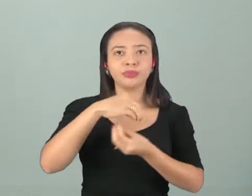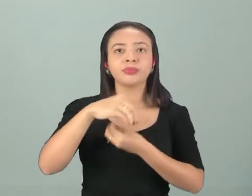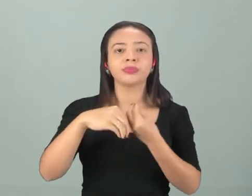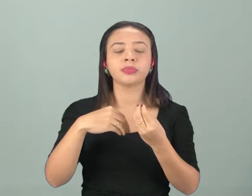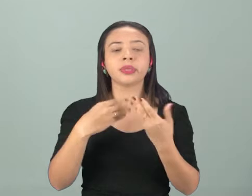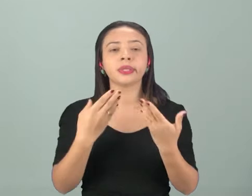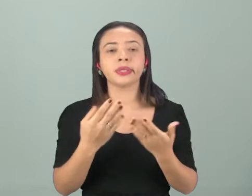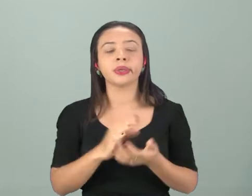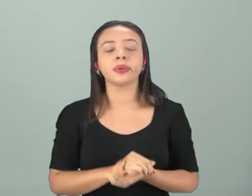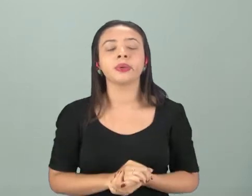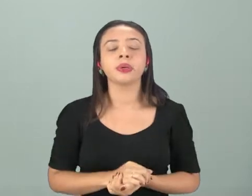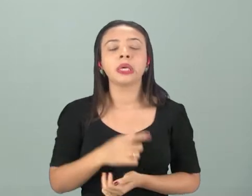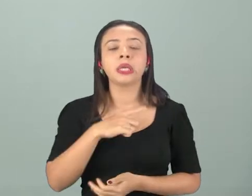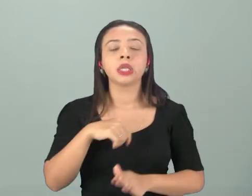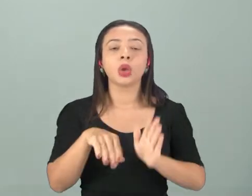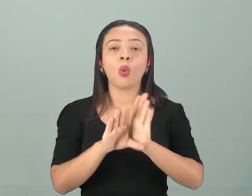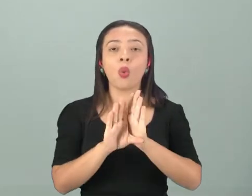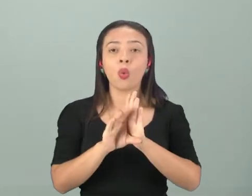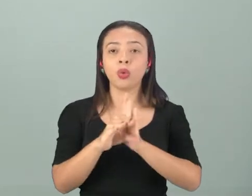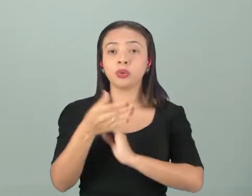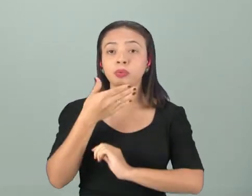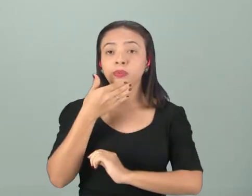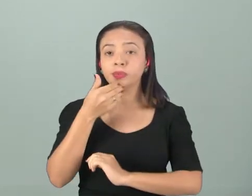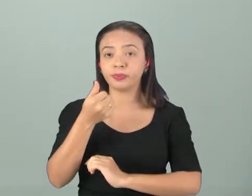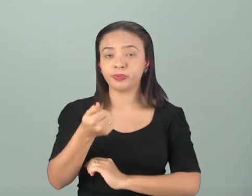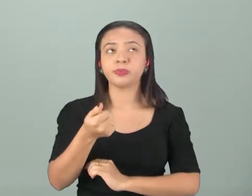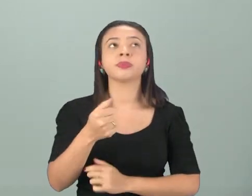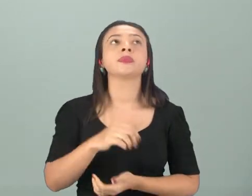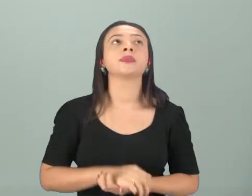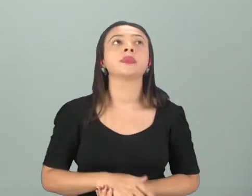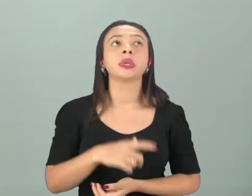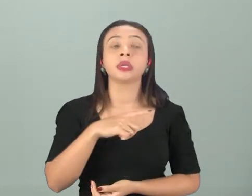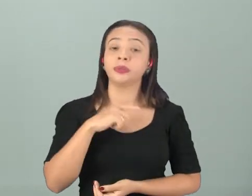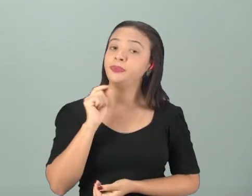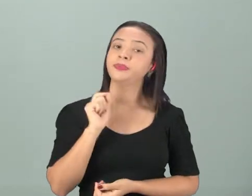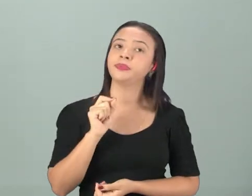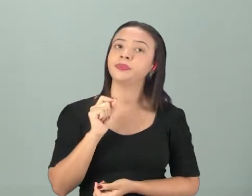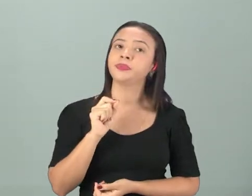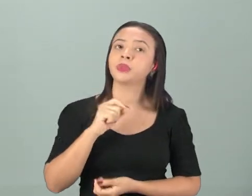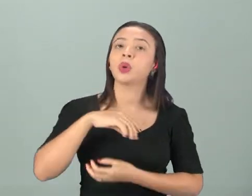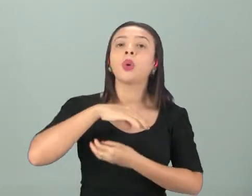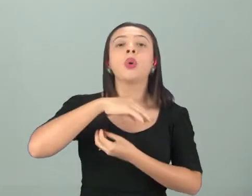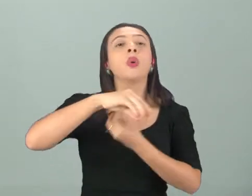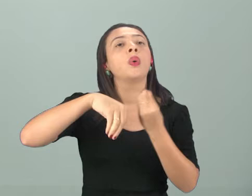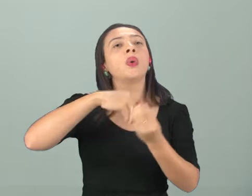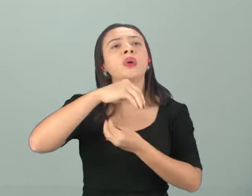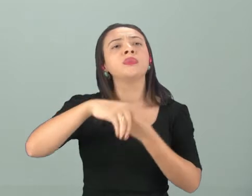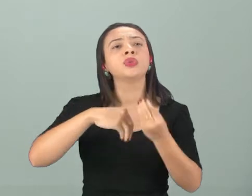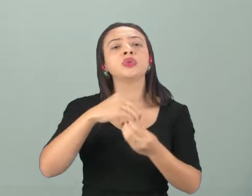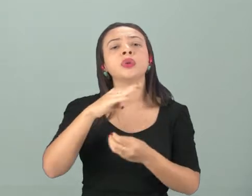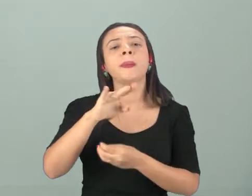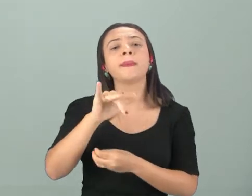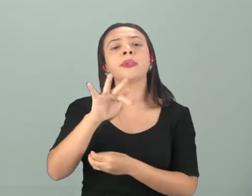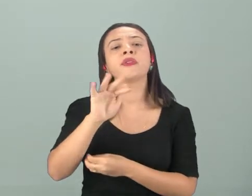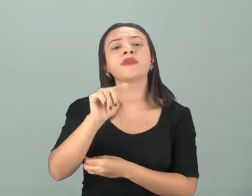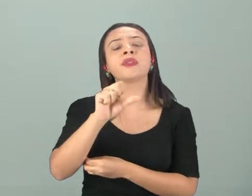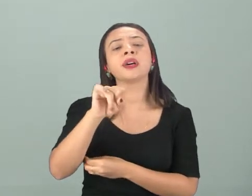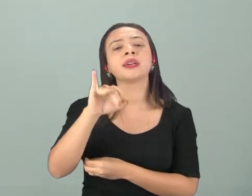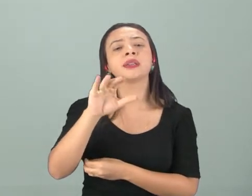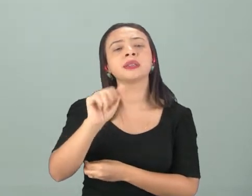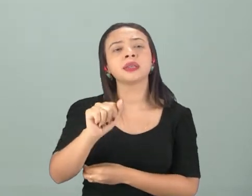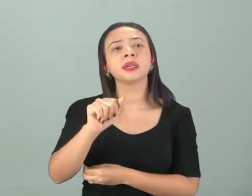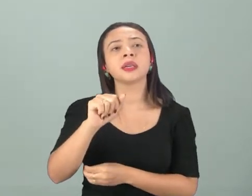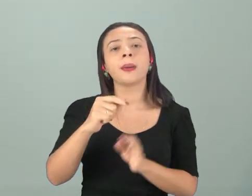aí, só para a gente ter uma definição também bem conceituada, nós temos aí que mistura chamada de mistura bifásica é aquela